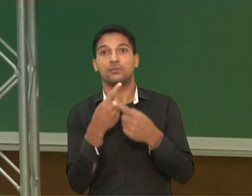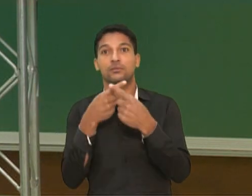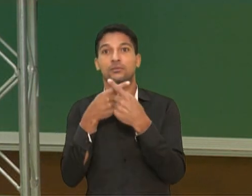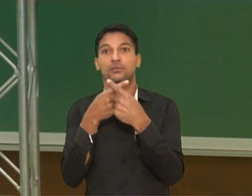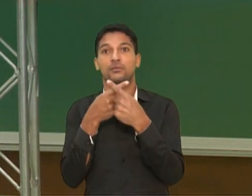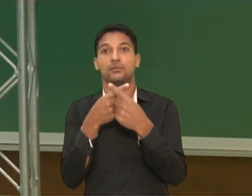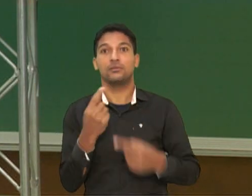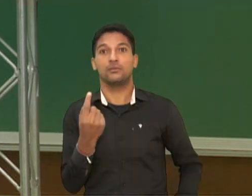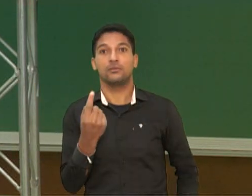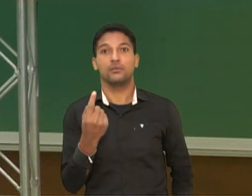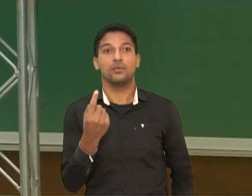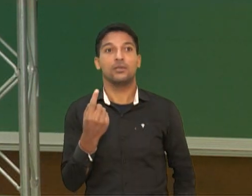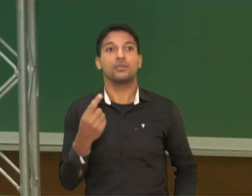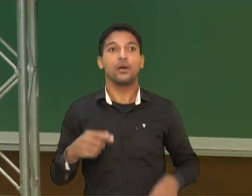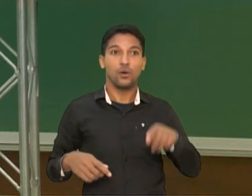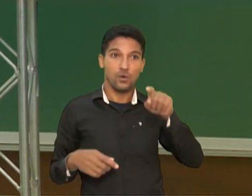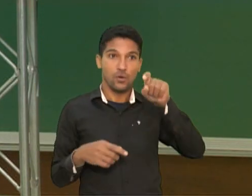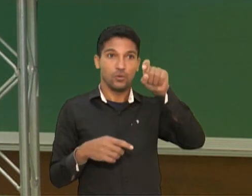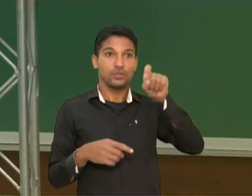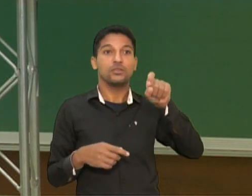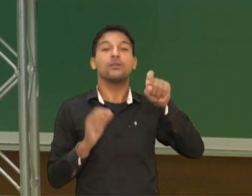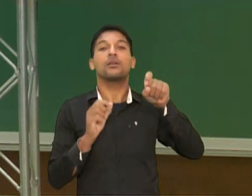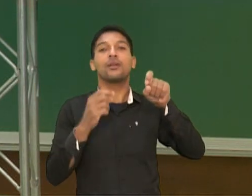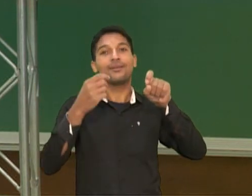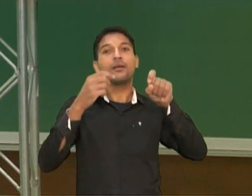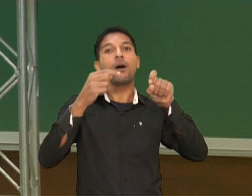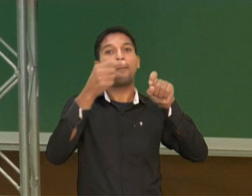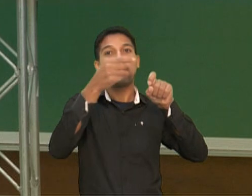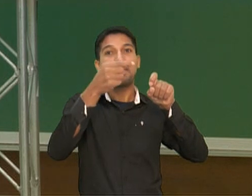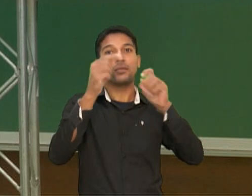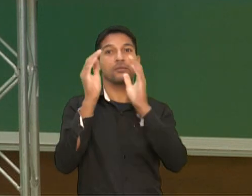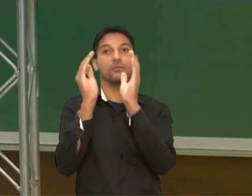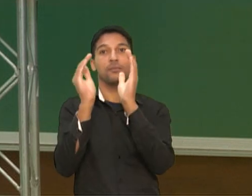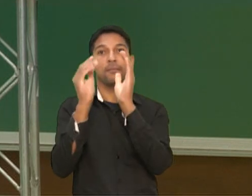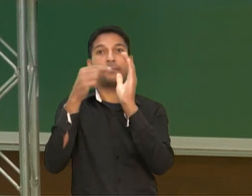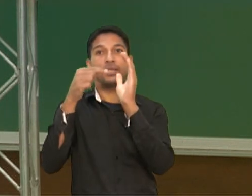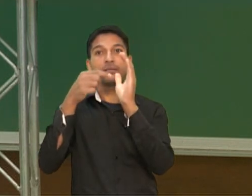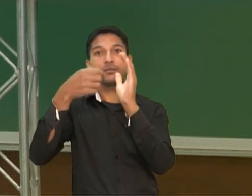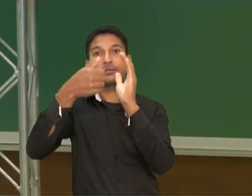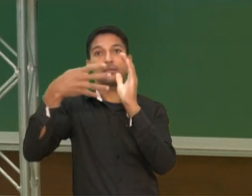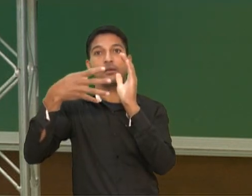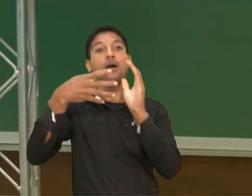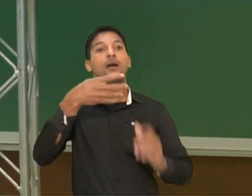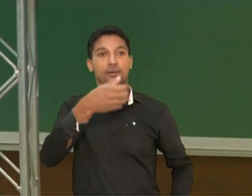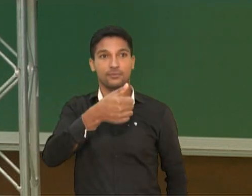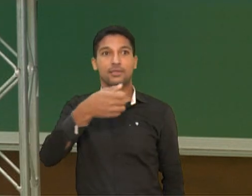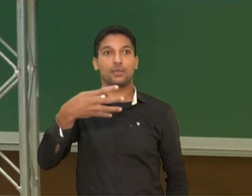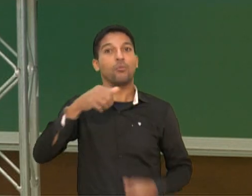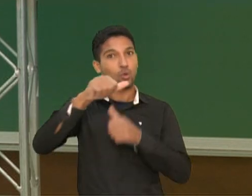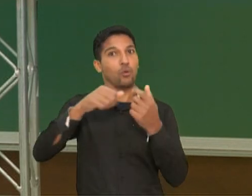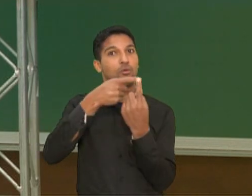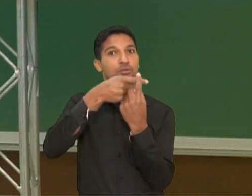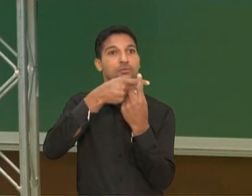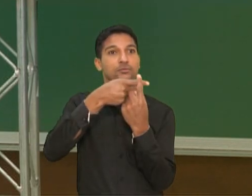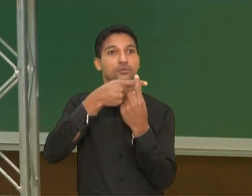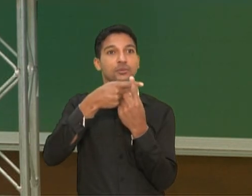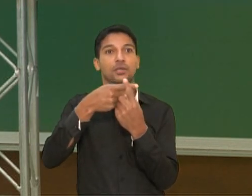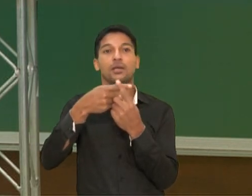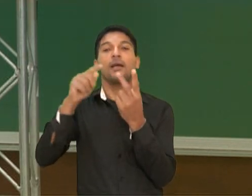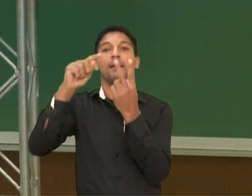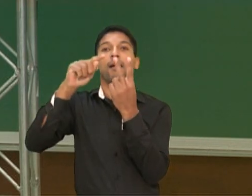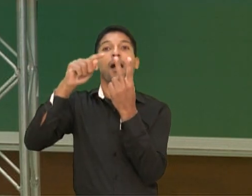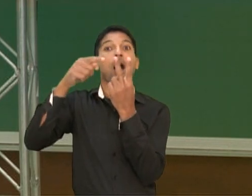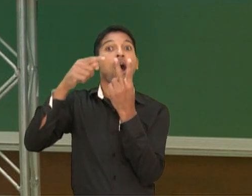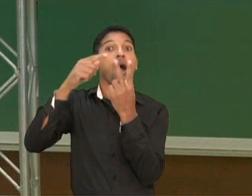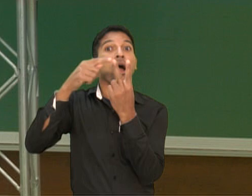x vai ser o quê? Menos 14, 14. Mais ou menos raiz quadrada de menos 4, é